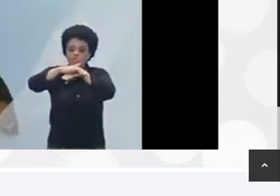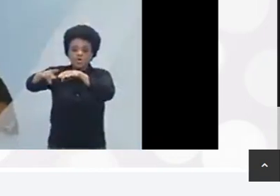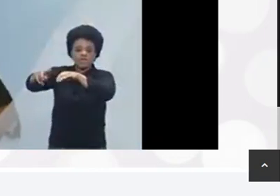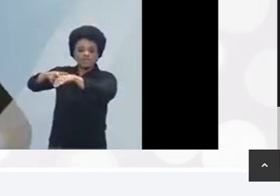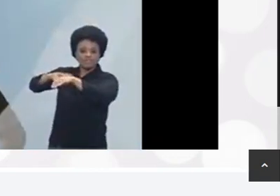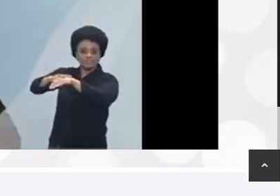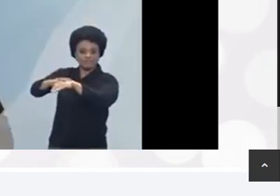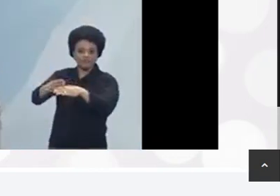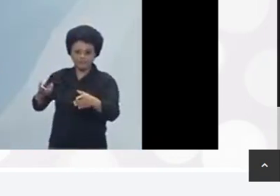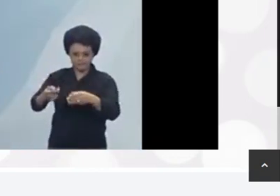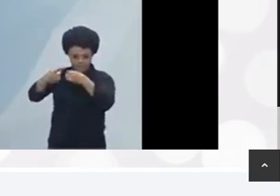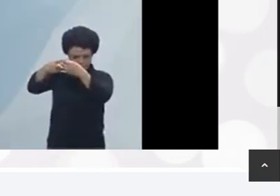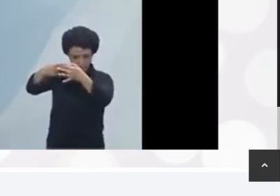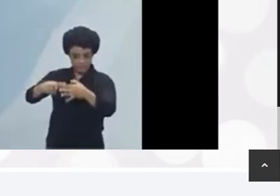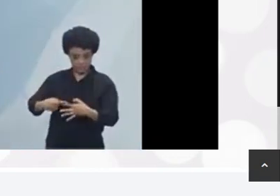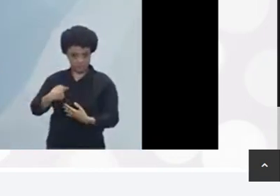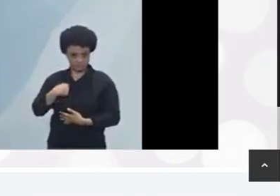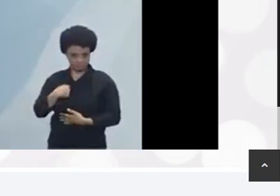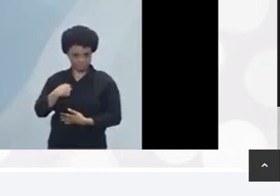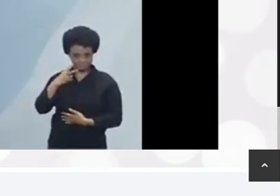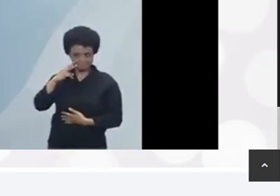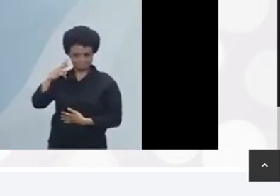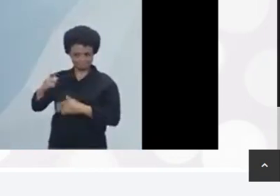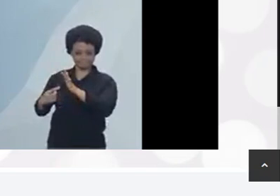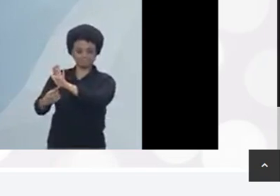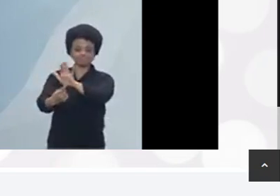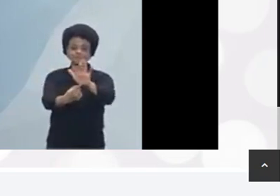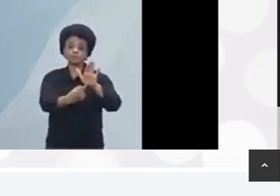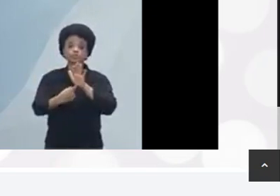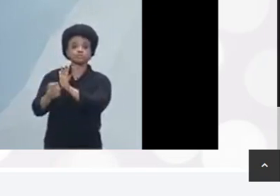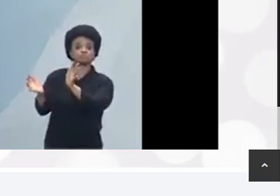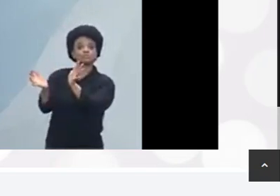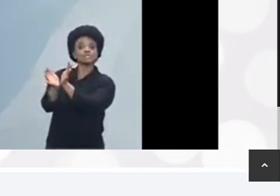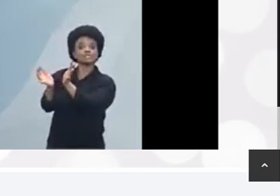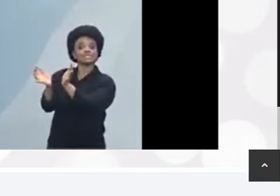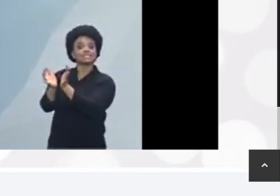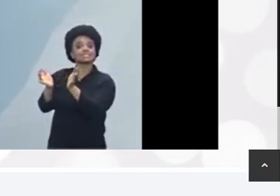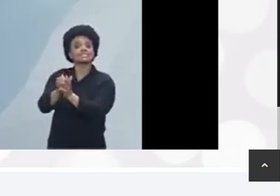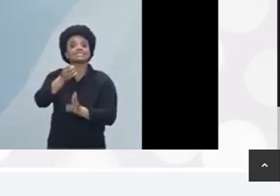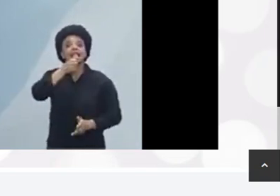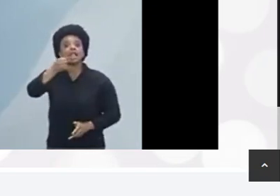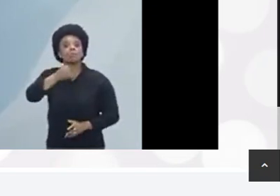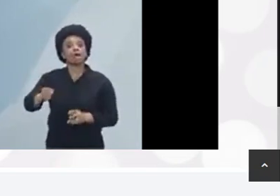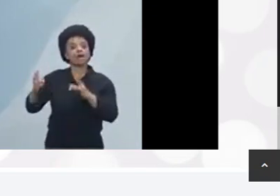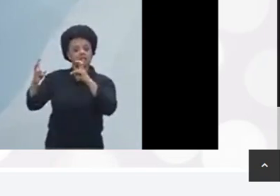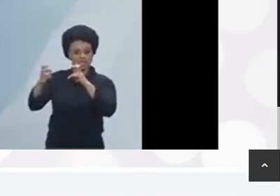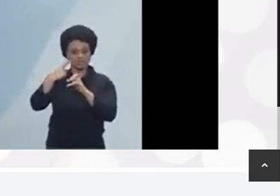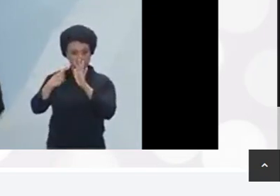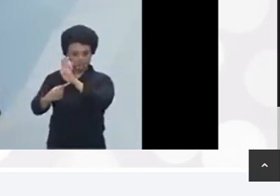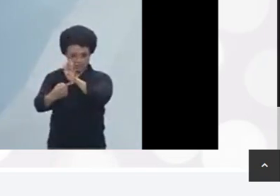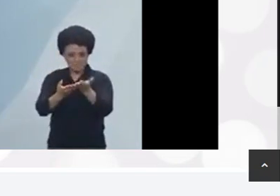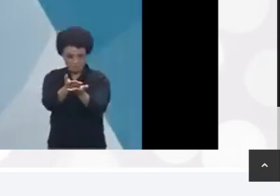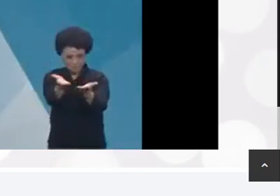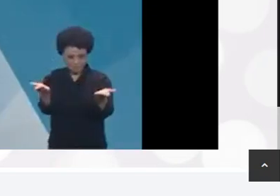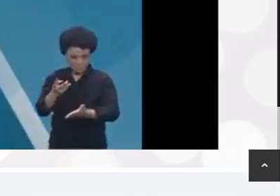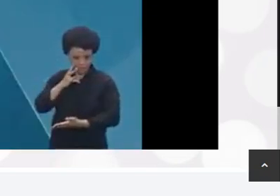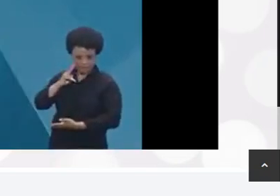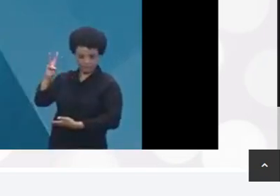Por falar nisso, esses dias mesmo eu estava mostrando para minha equipe uma reportagem sobre esse tema. Deixa eu colocar ela aqui para você